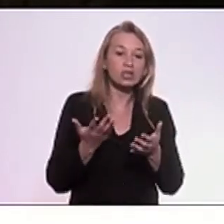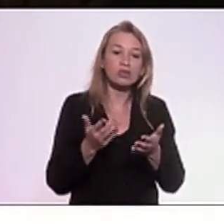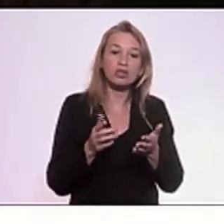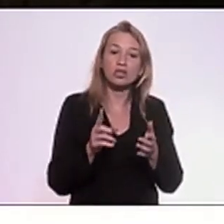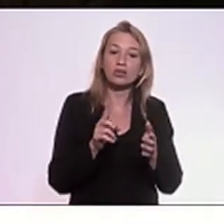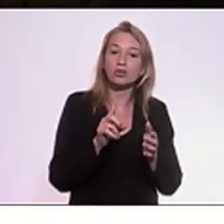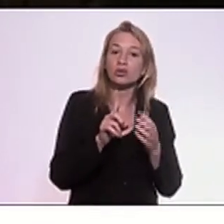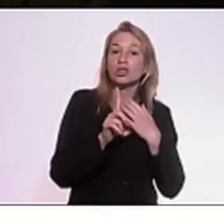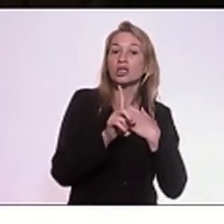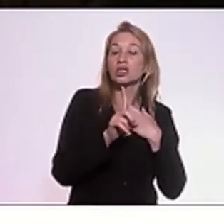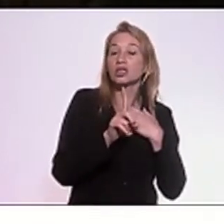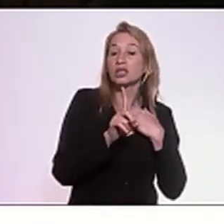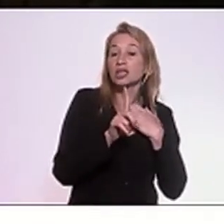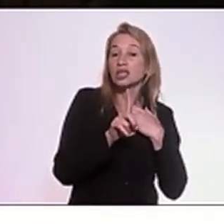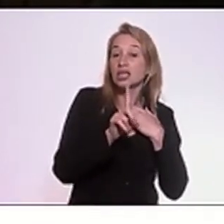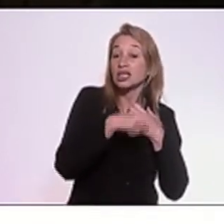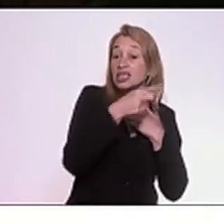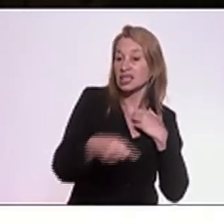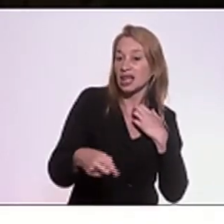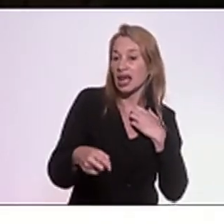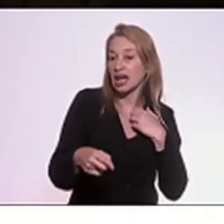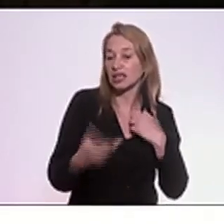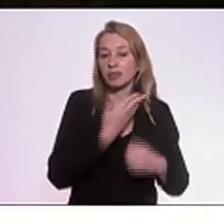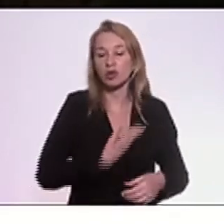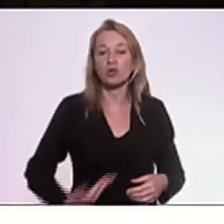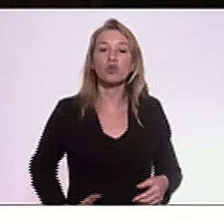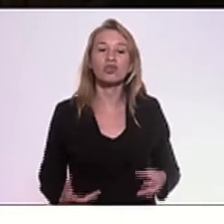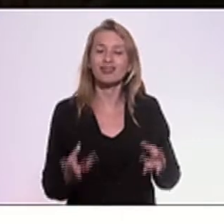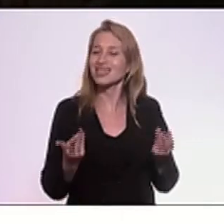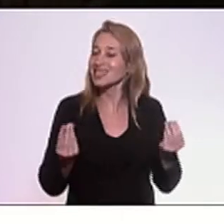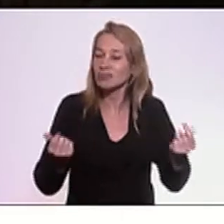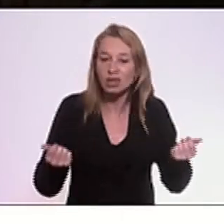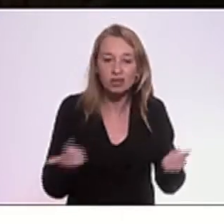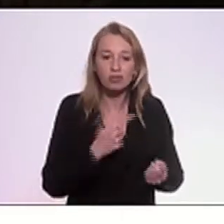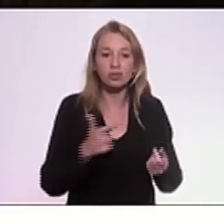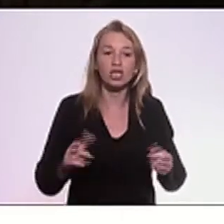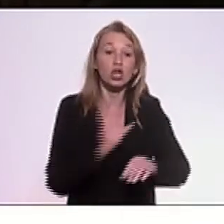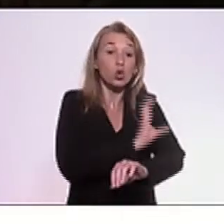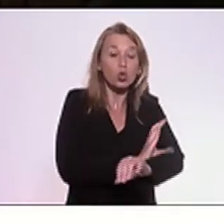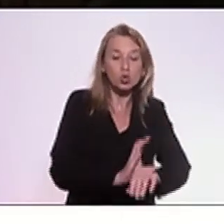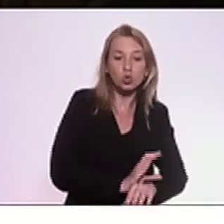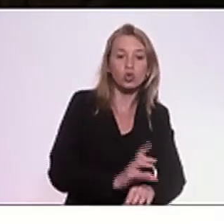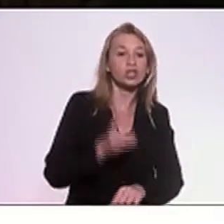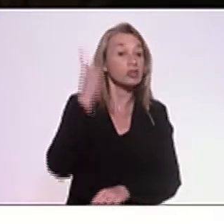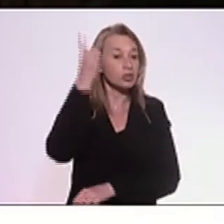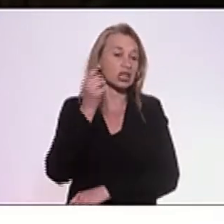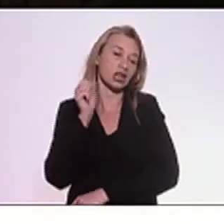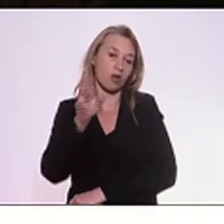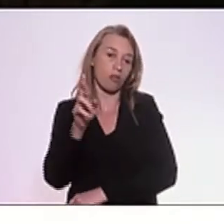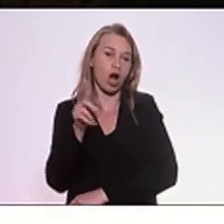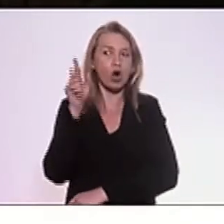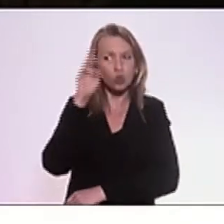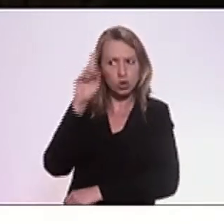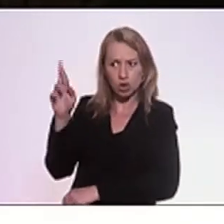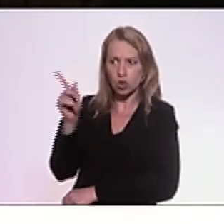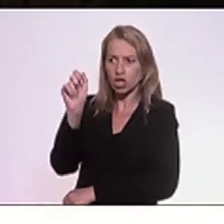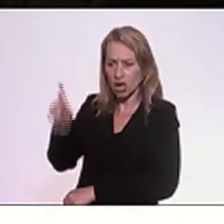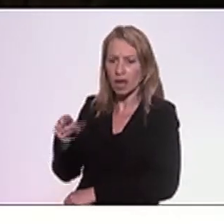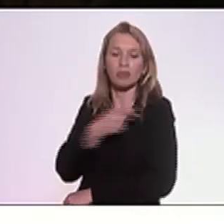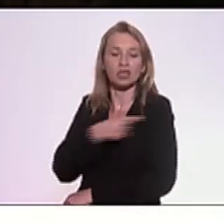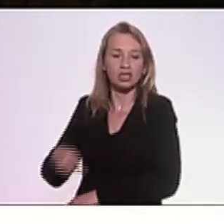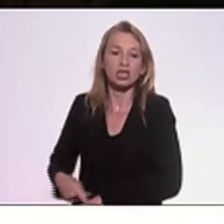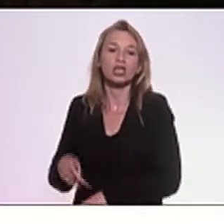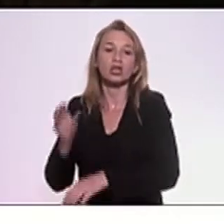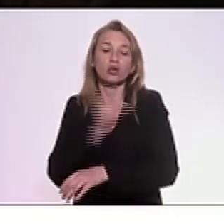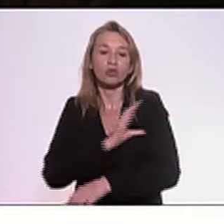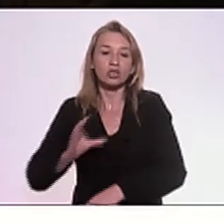por esse governo, que não tem tido a sensibilidade, por exemplo, com a área de cultura, deputada Belmar. O senhor que é presidente da Comissão de Cultura,